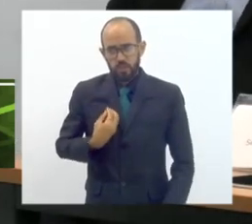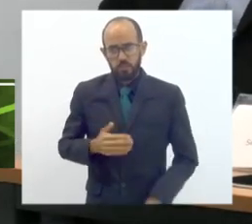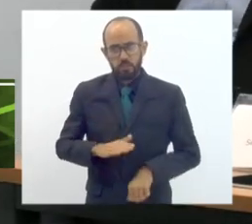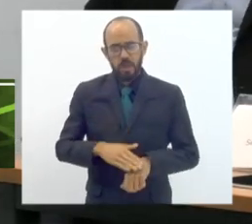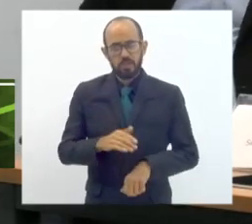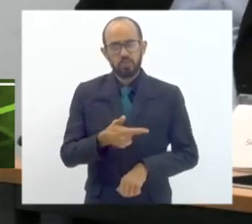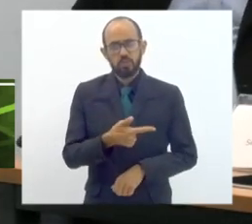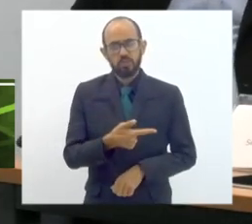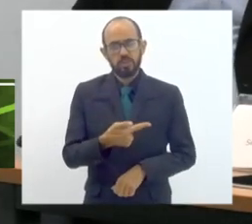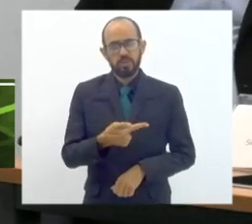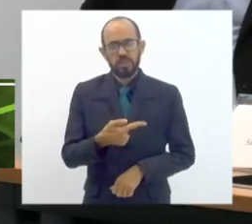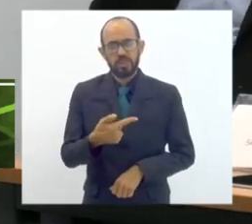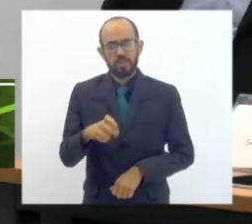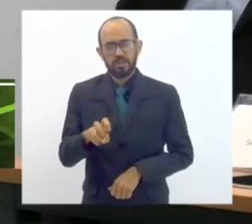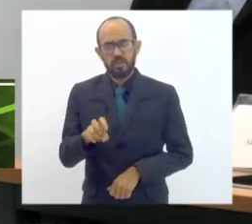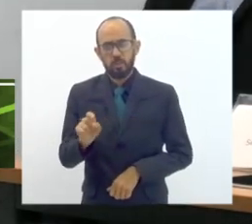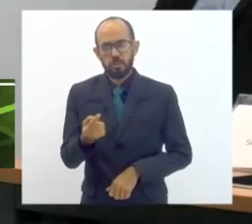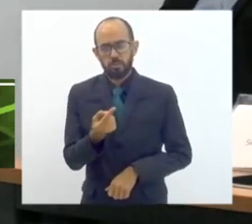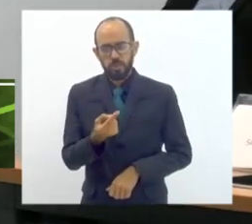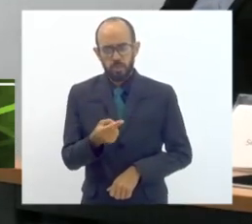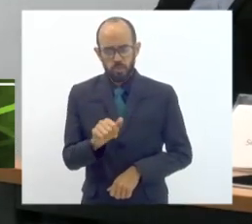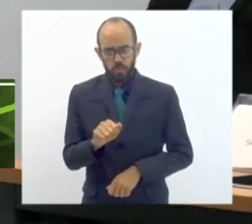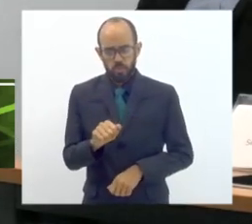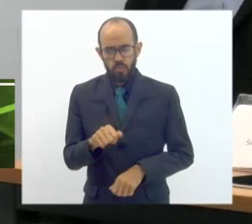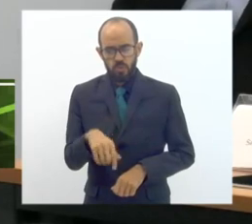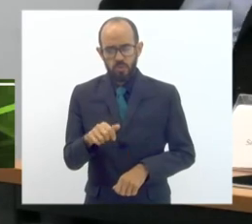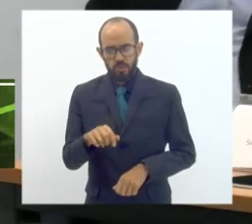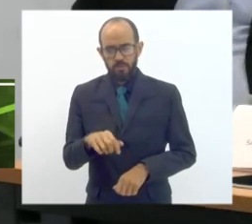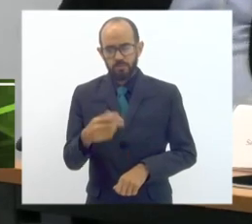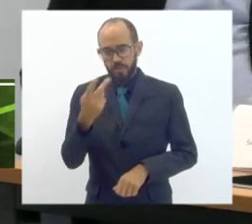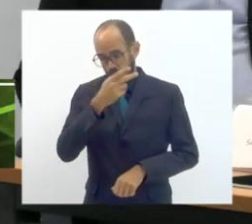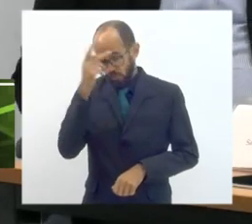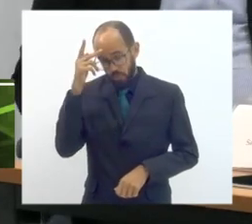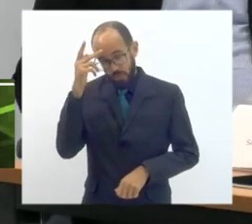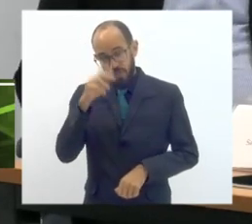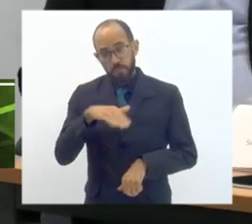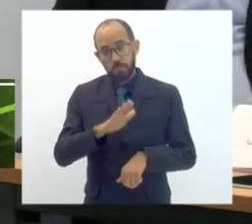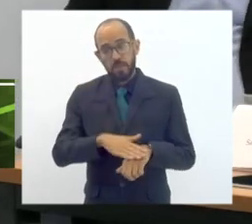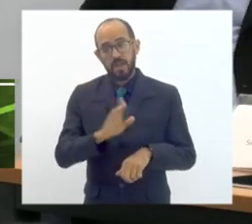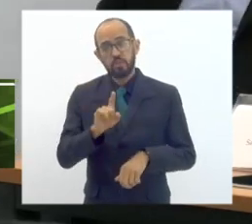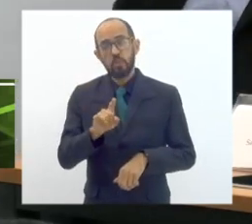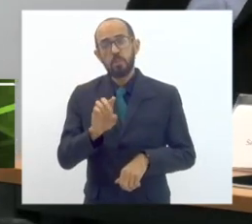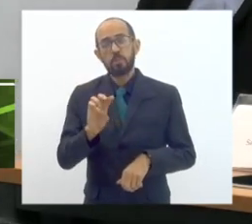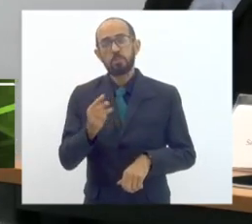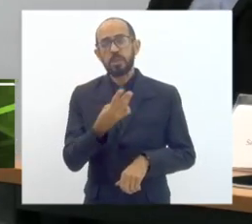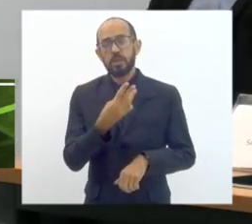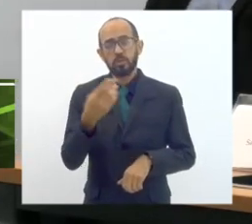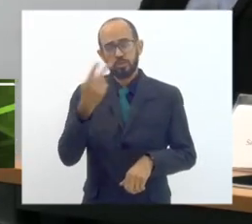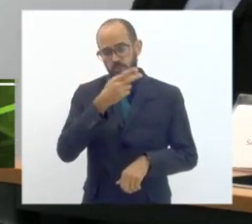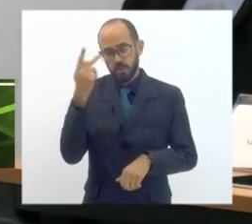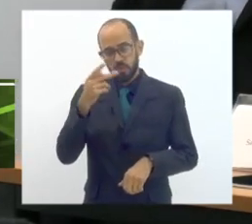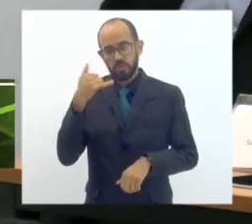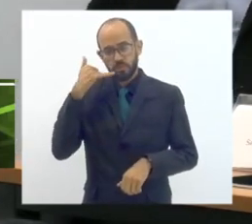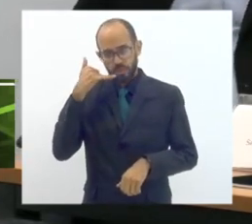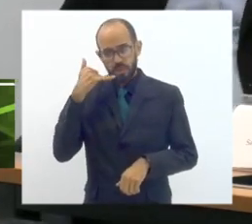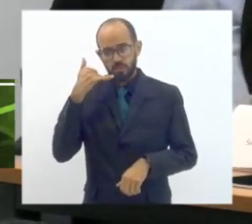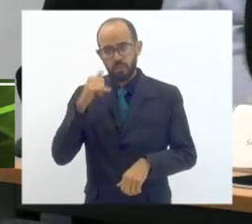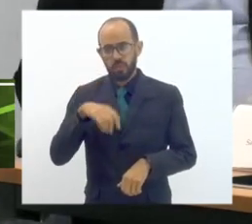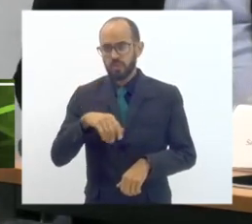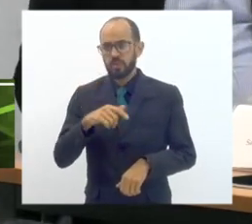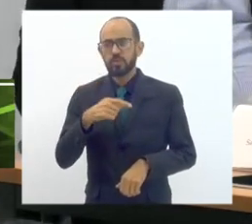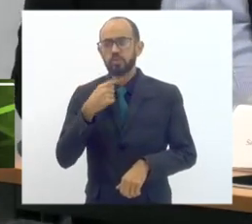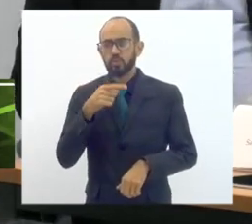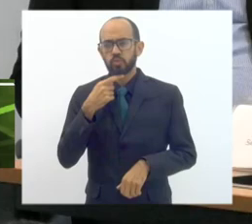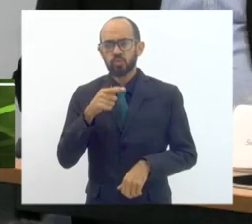atendimentos pré-hospitalares móveis e mais de 1 milhão e 200 mil atendimentos telefônicos nesse período de 10 anos. Então, realmente, não tem dúvida que é